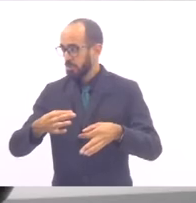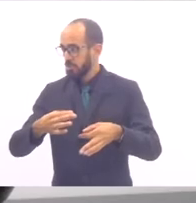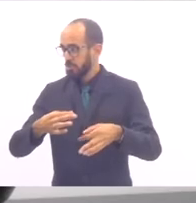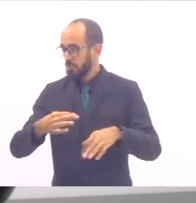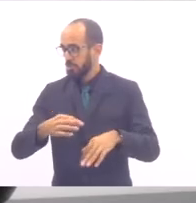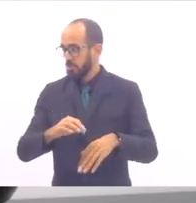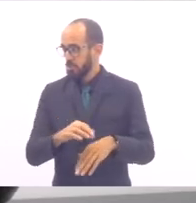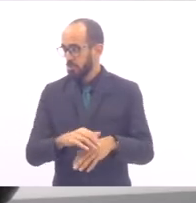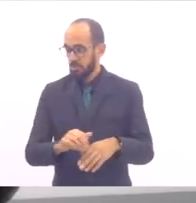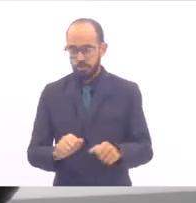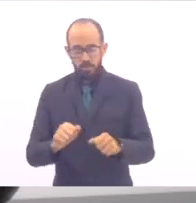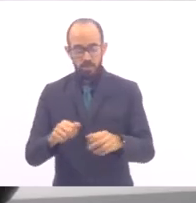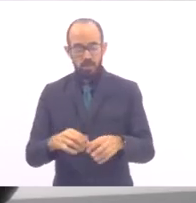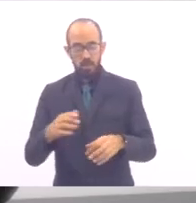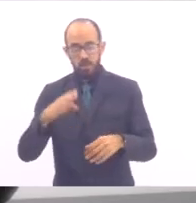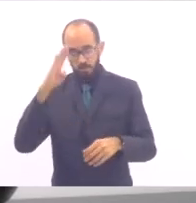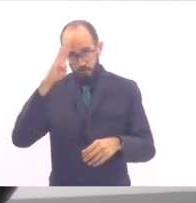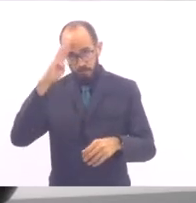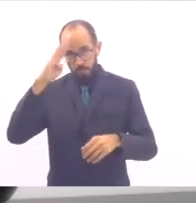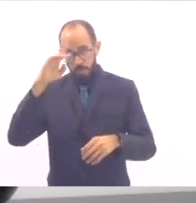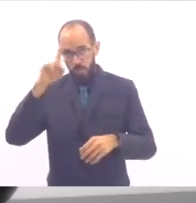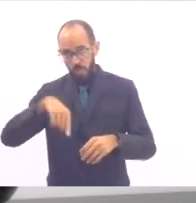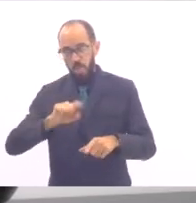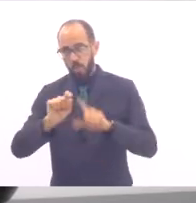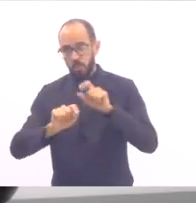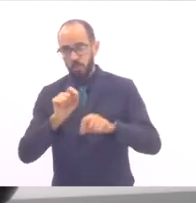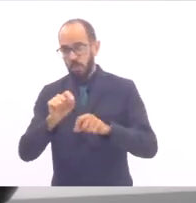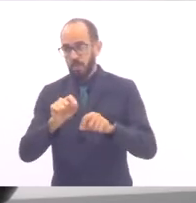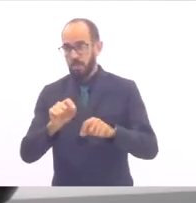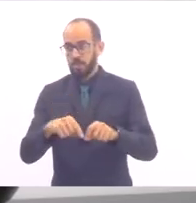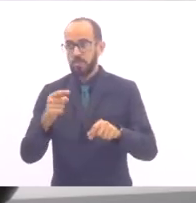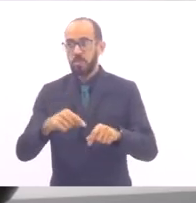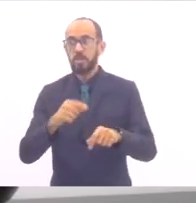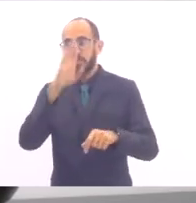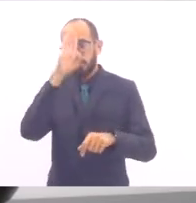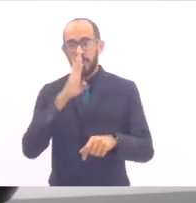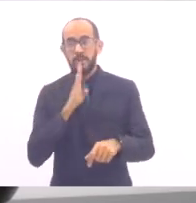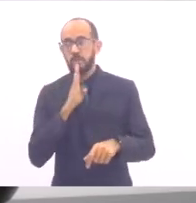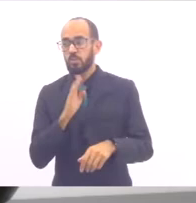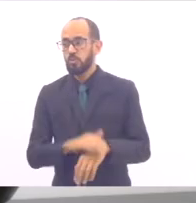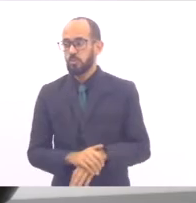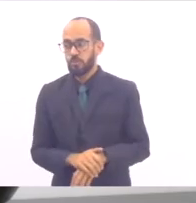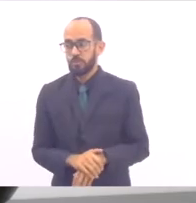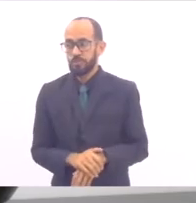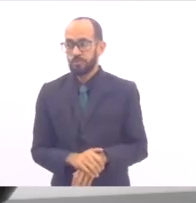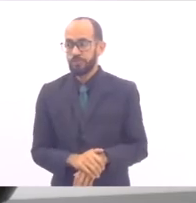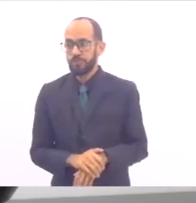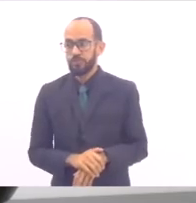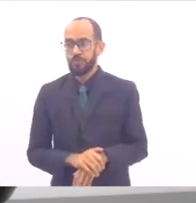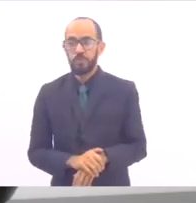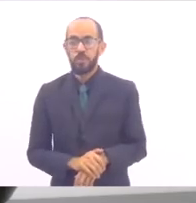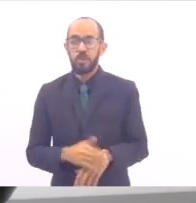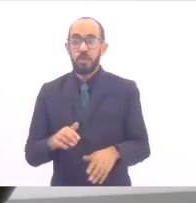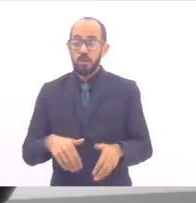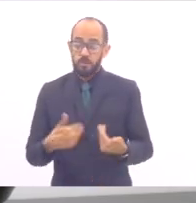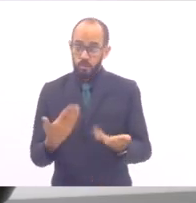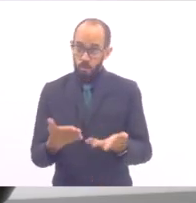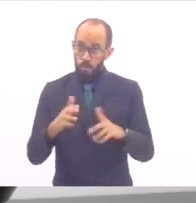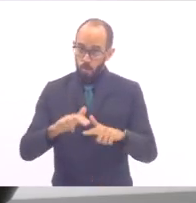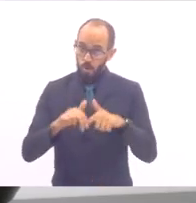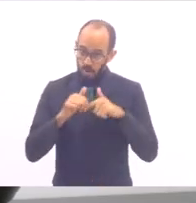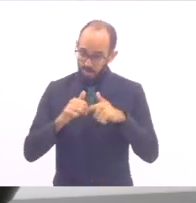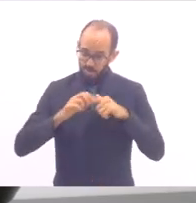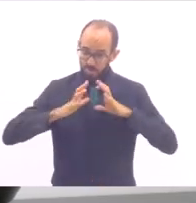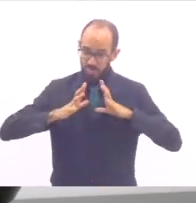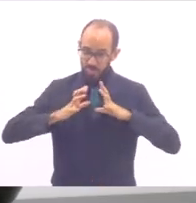que a questão prioritária seria uma questão gratuita. E diante desses